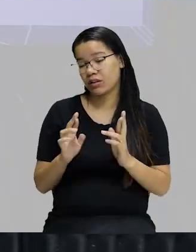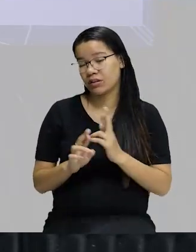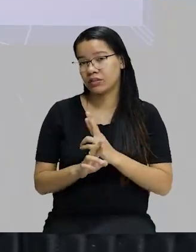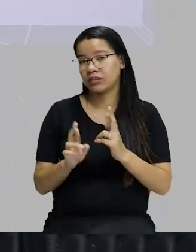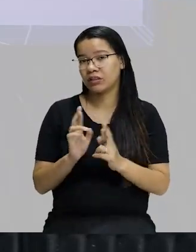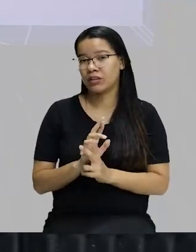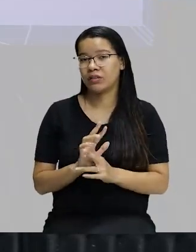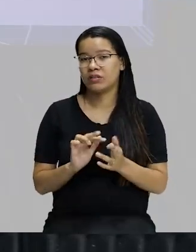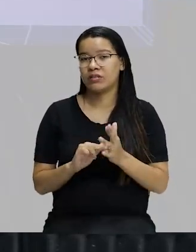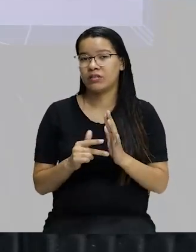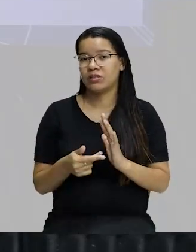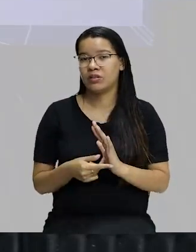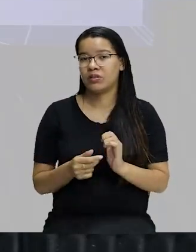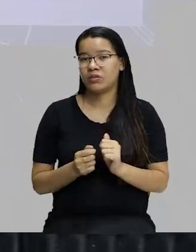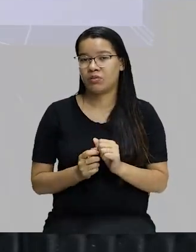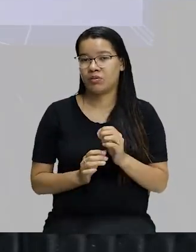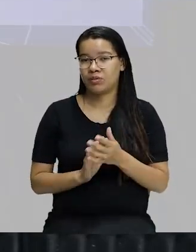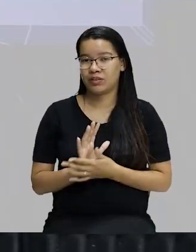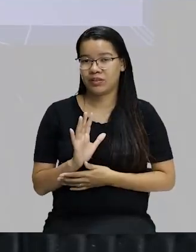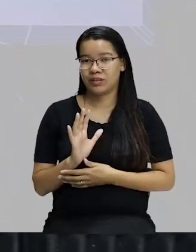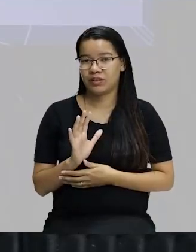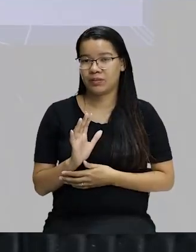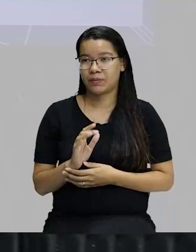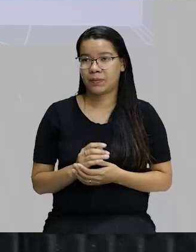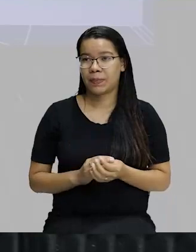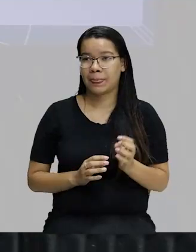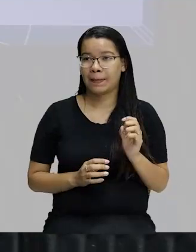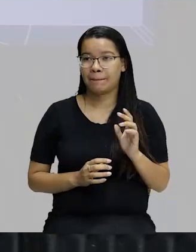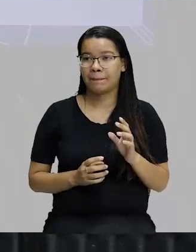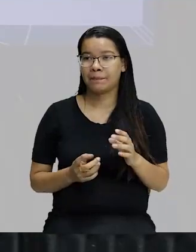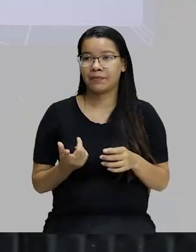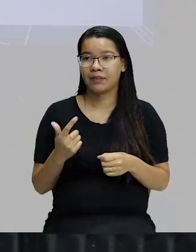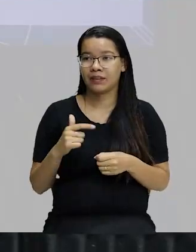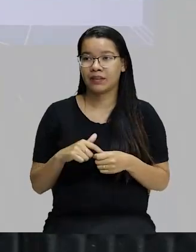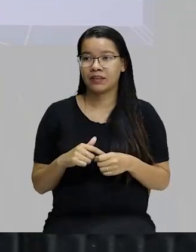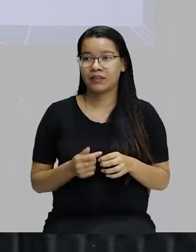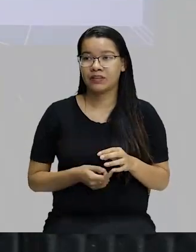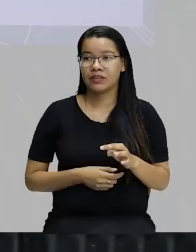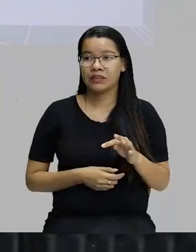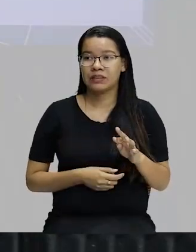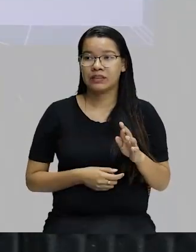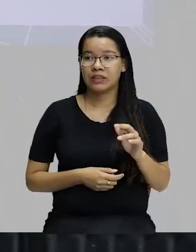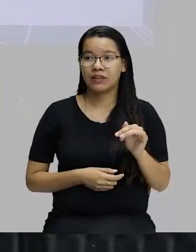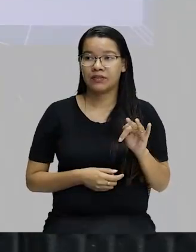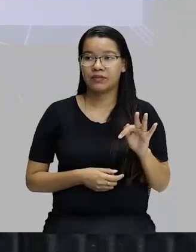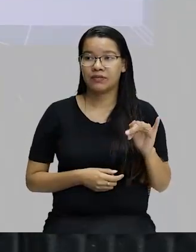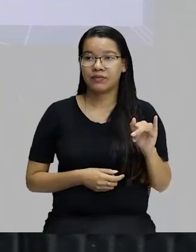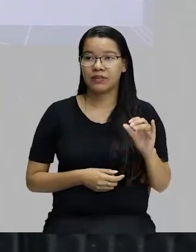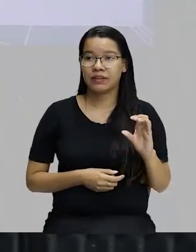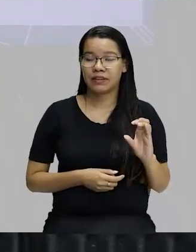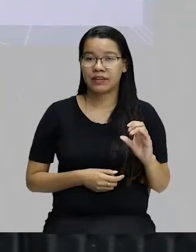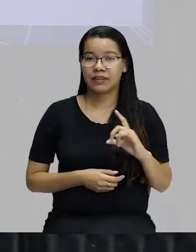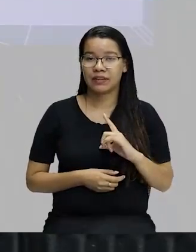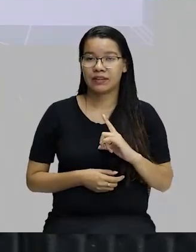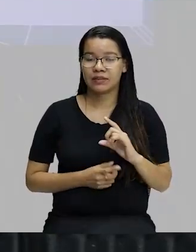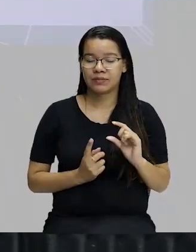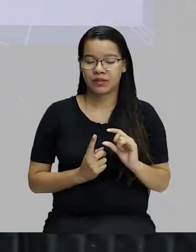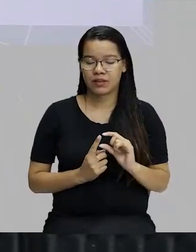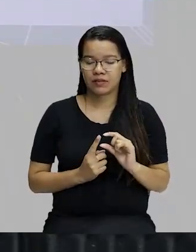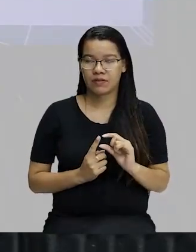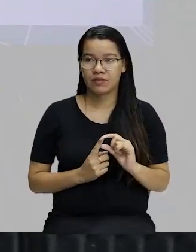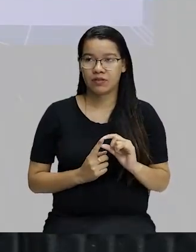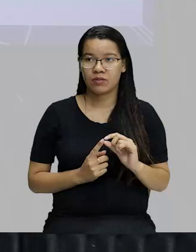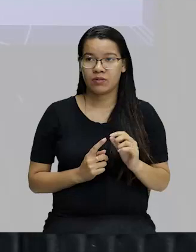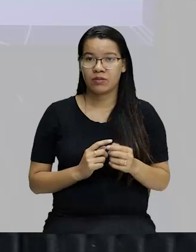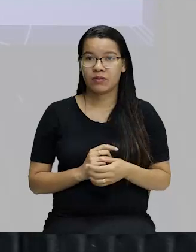dela com o sentido original. Tá? Só voltando aqui na palavra traffic, é interessante que em inglês existem as palavras polissêmicas. Uma mesma palavra